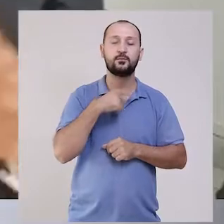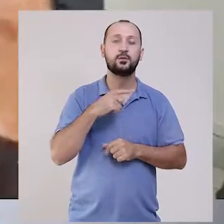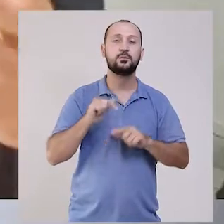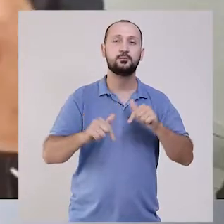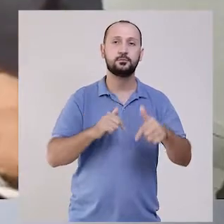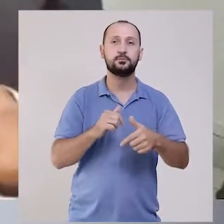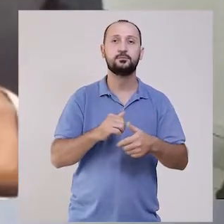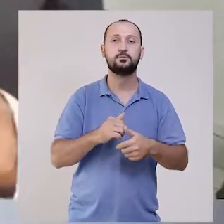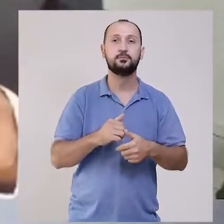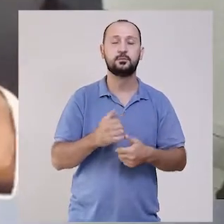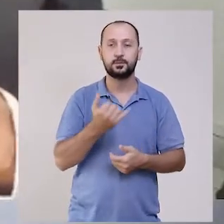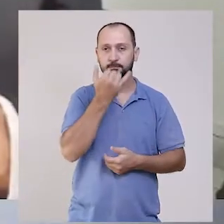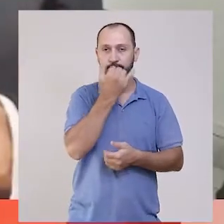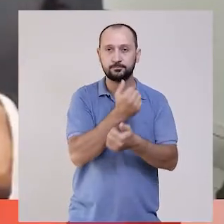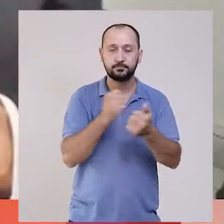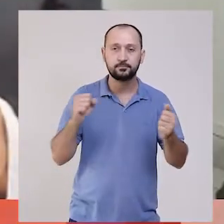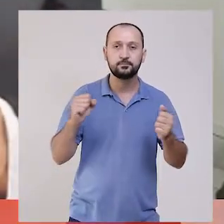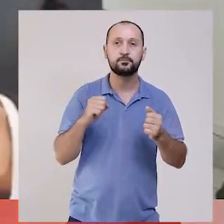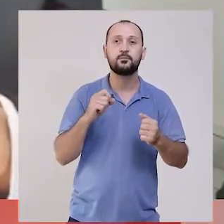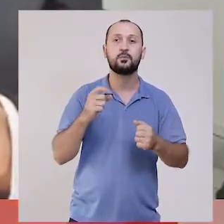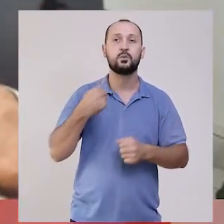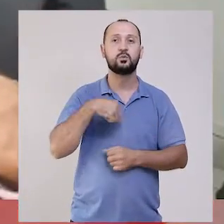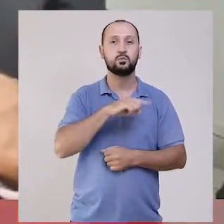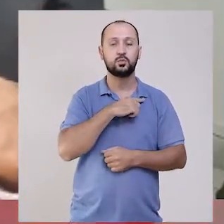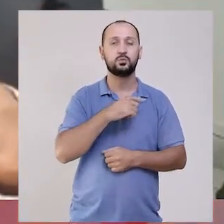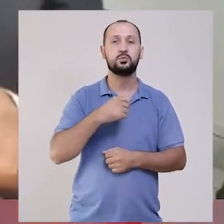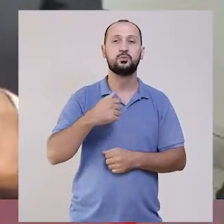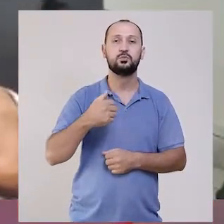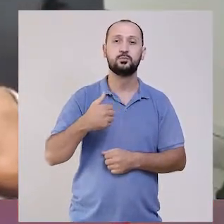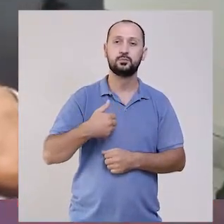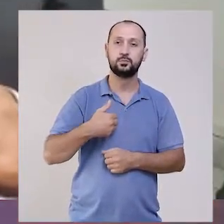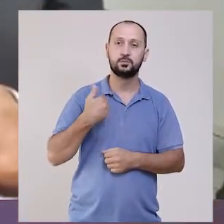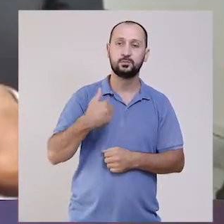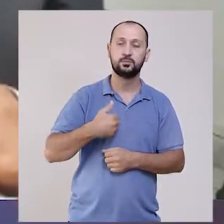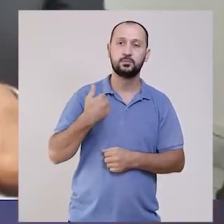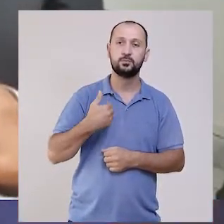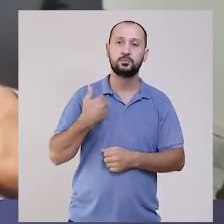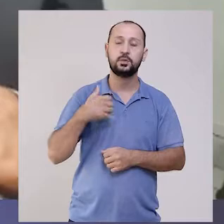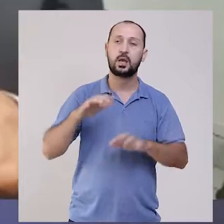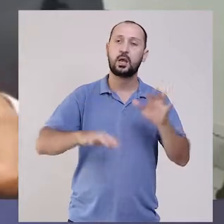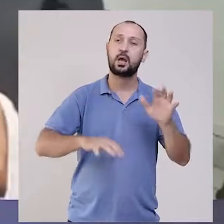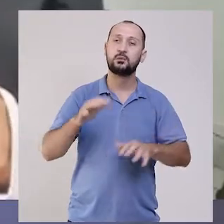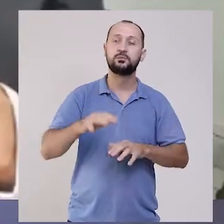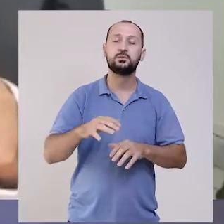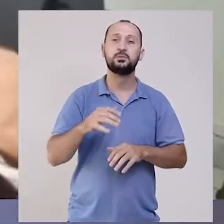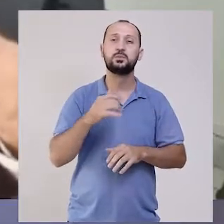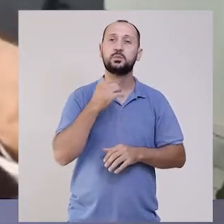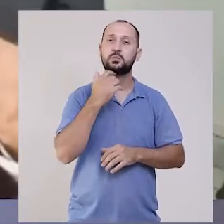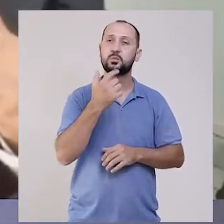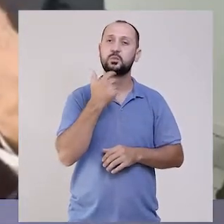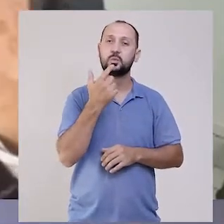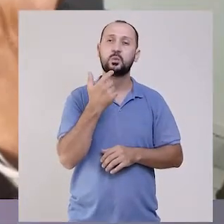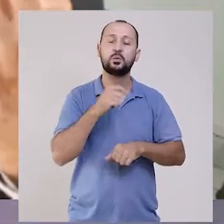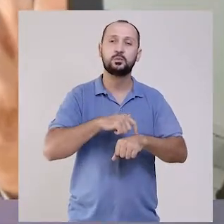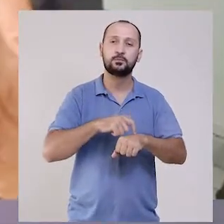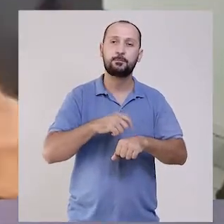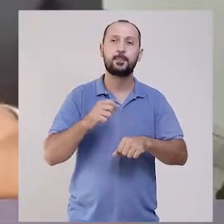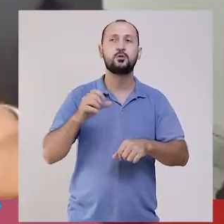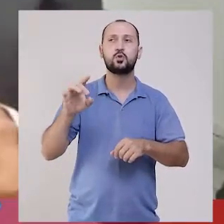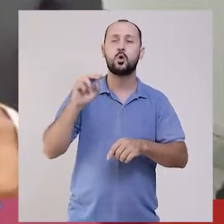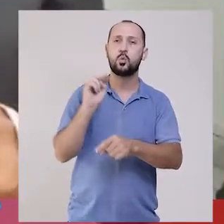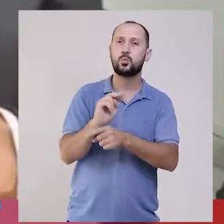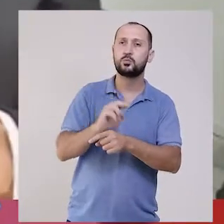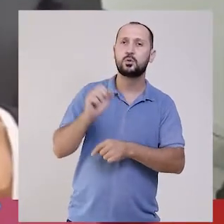fazem algum bico. Infelizmente, no Brasil, os nossos idosos ganham pouco e muitas vezes complementam a